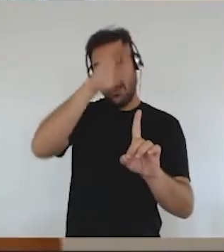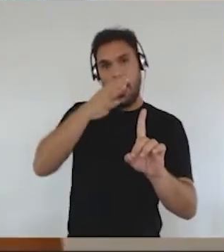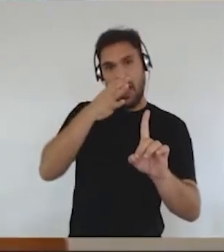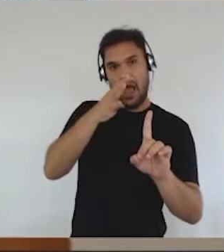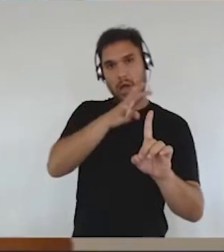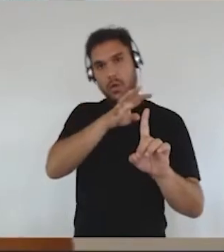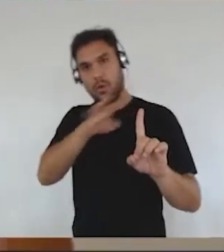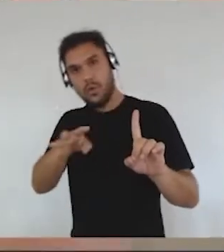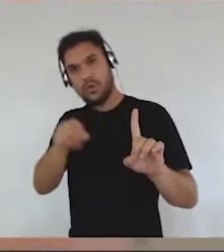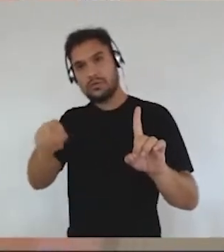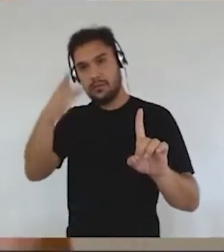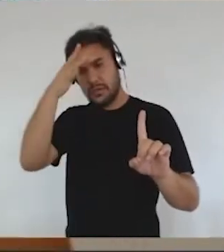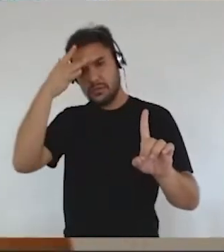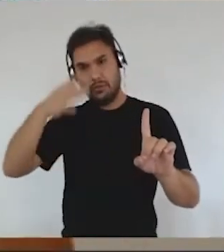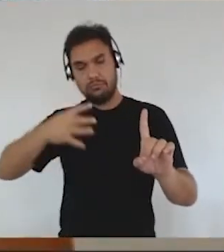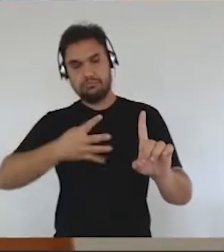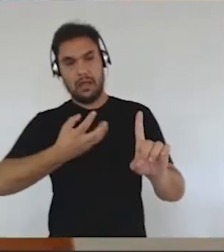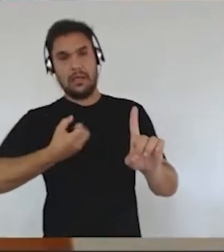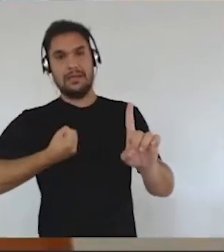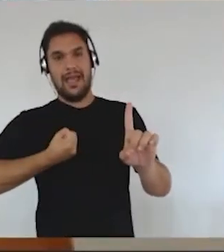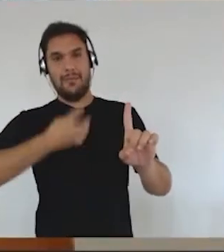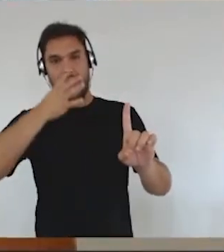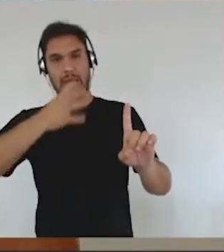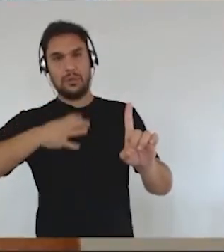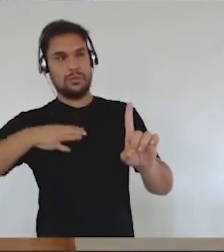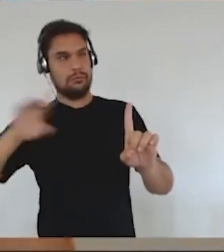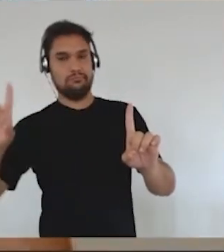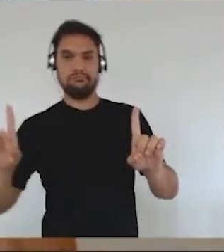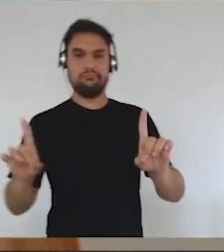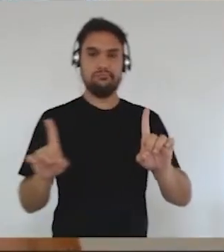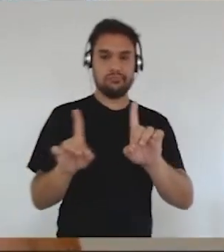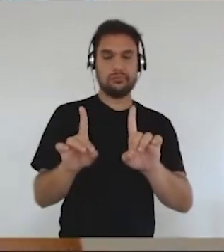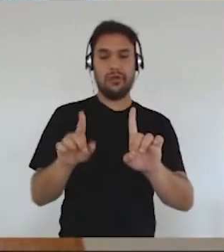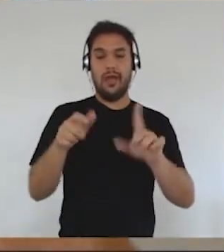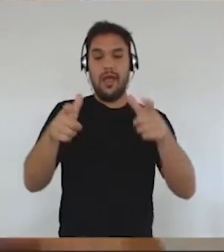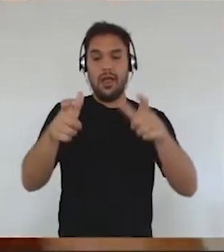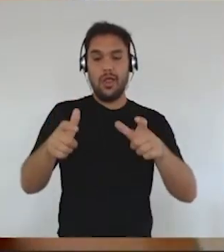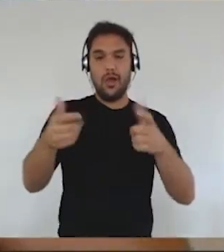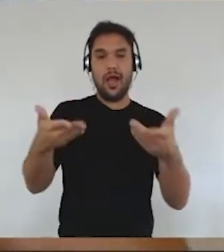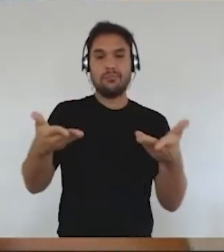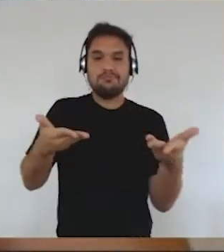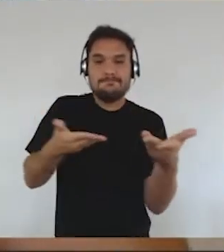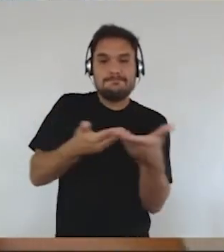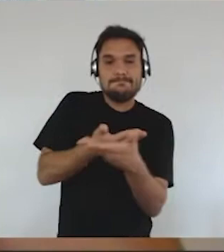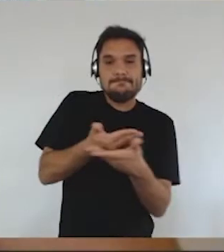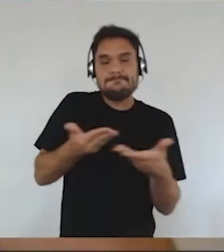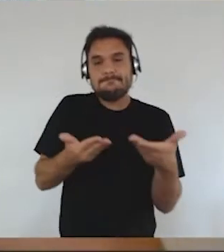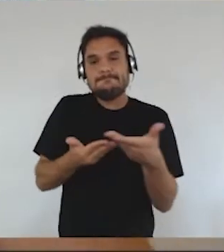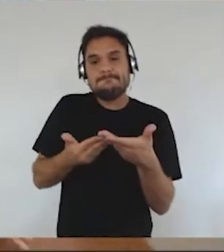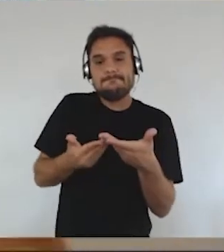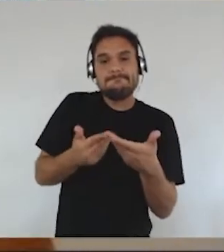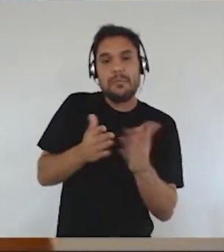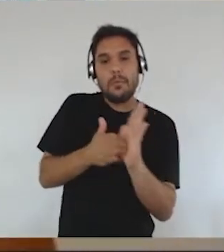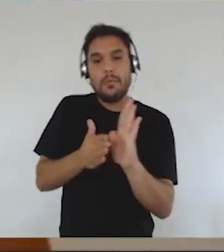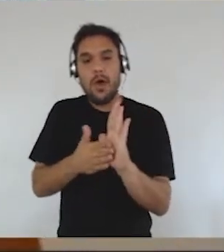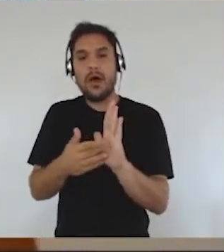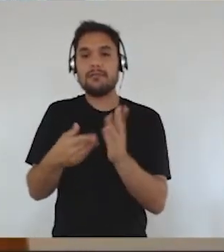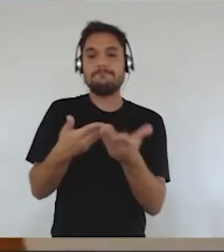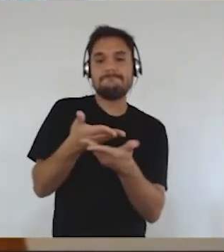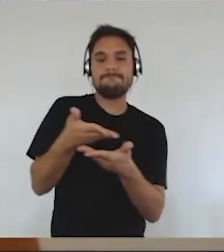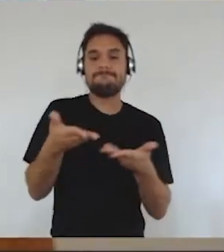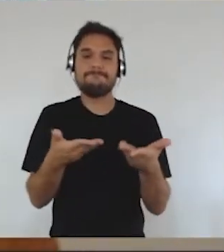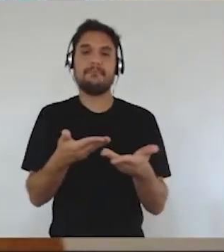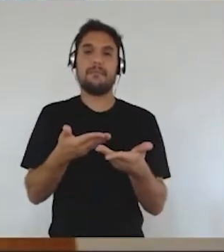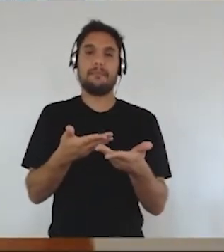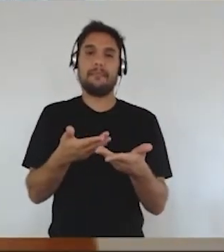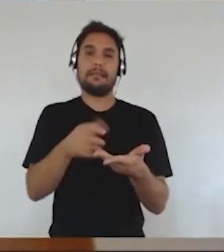solucionam propriamente e unicamente o seu conflito, dentro da possibilidade e necessidade de cada um. Porque, como todos nós